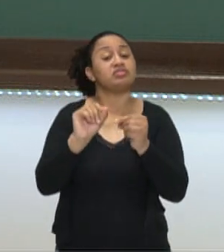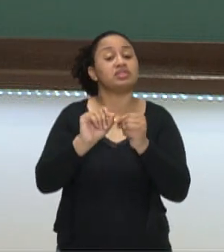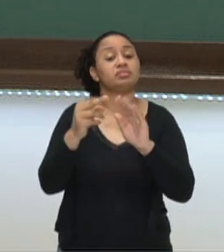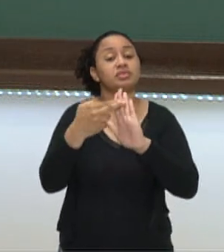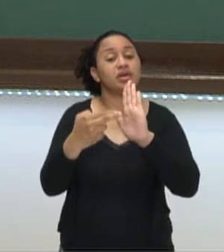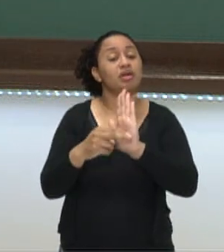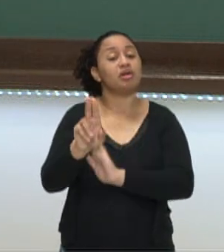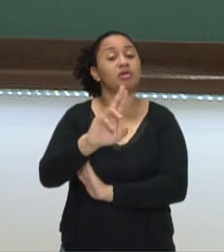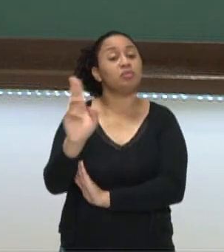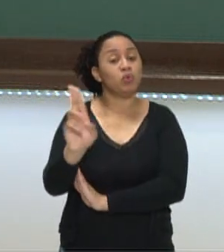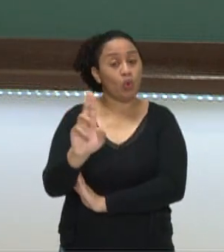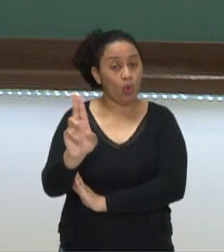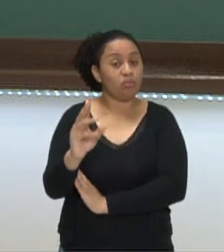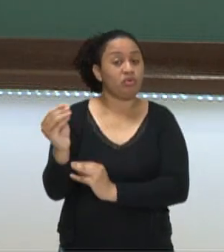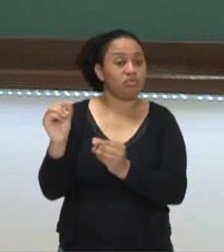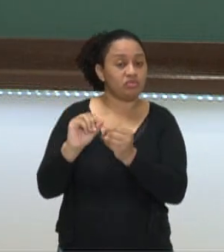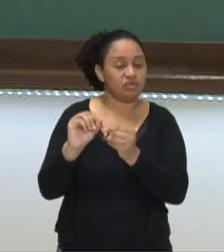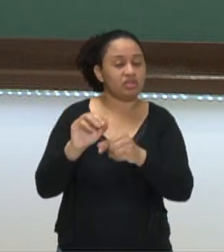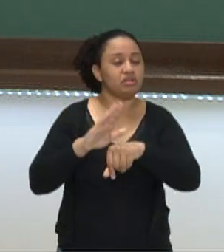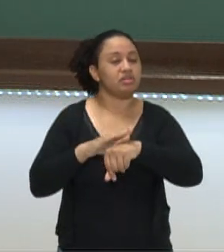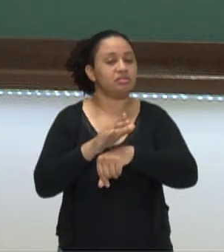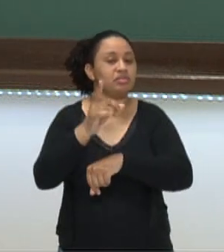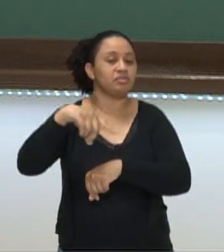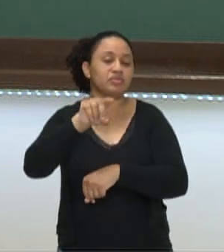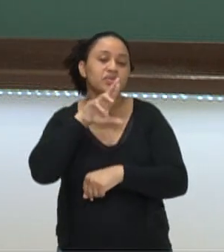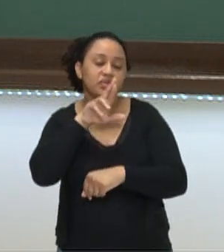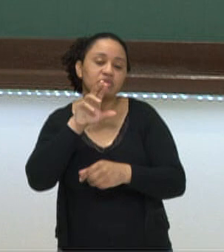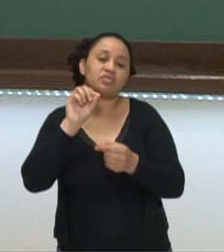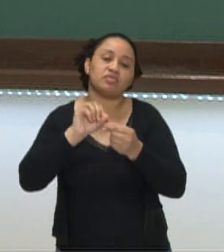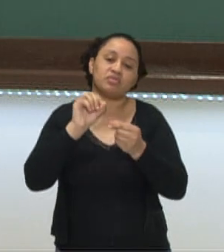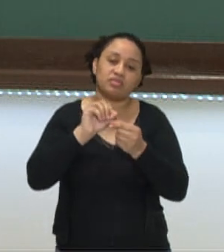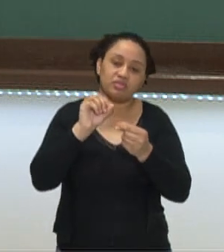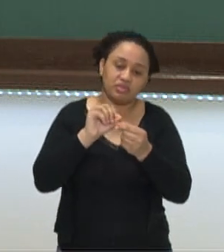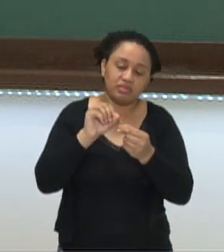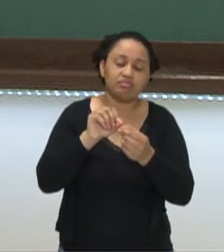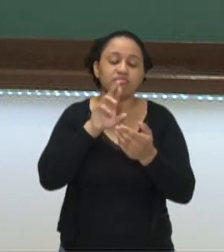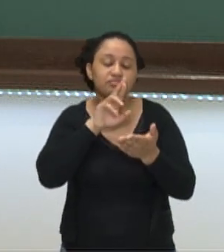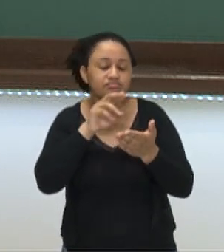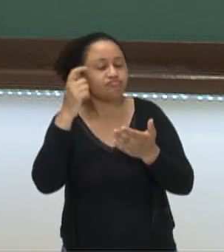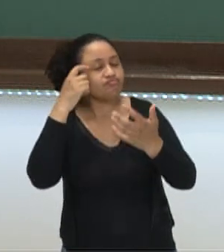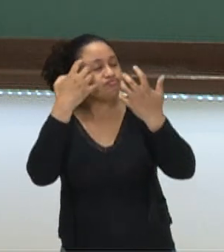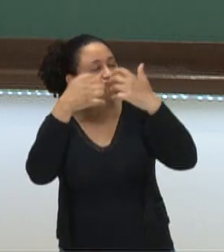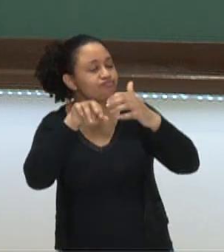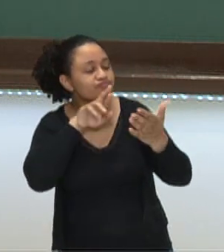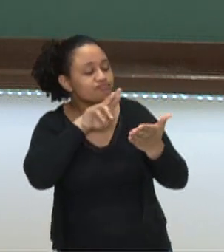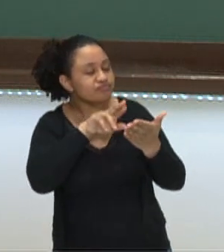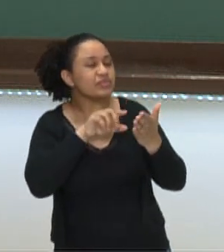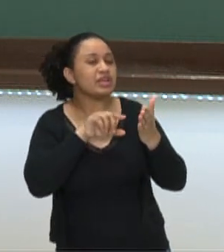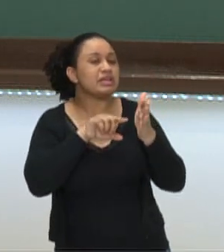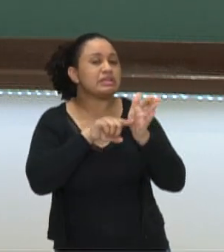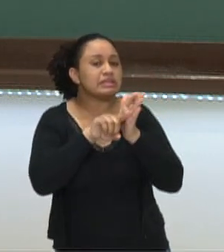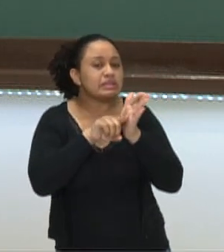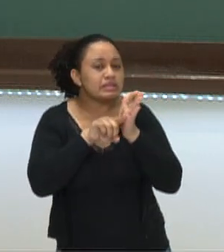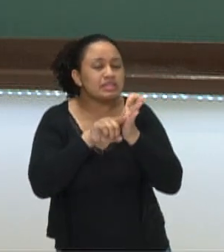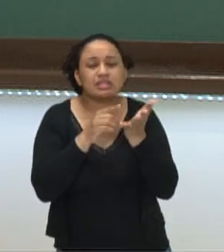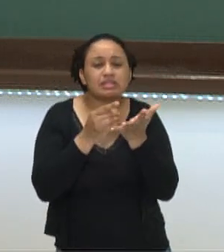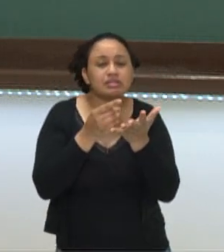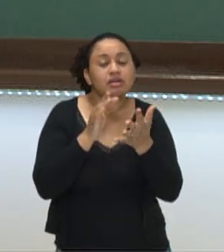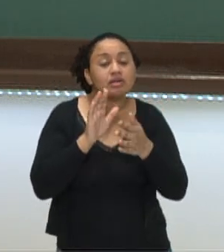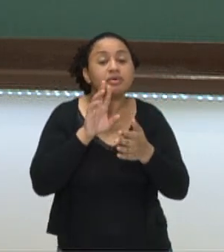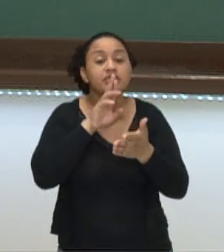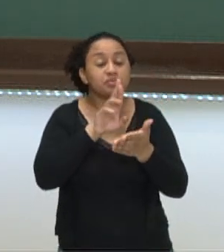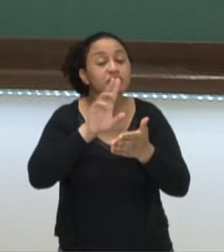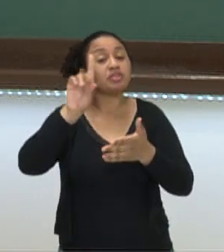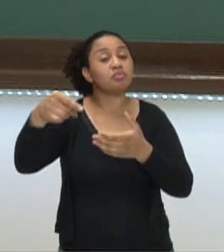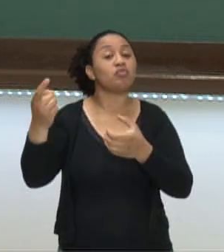regras de nomenclatura também. Então eu vou dar um tempo para que você possa pensar, possa buscar aí ajuda no seu material e